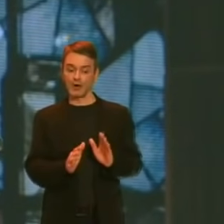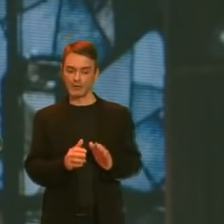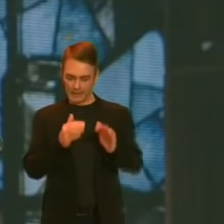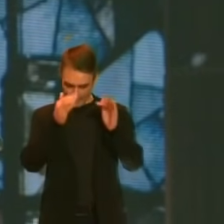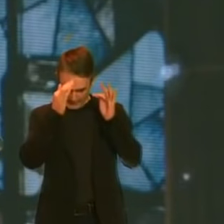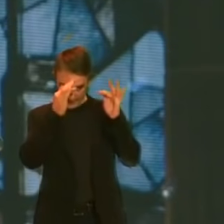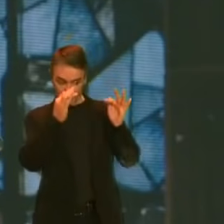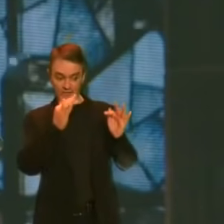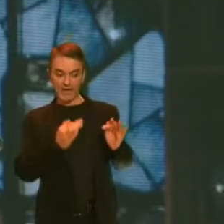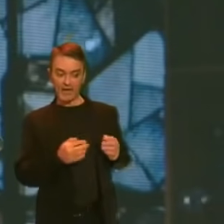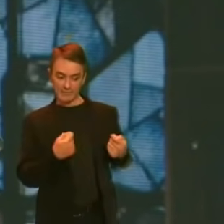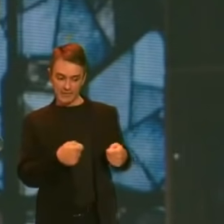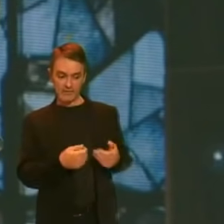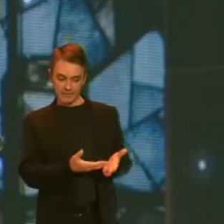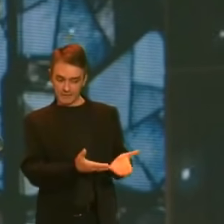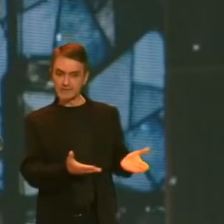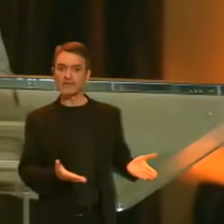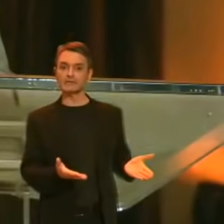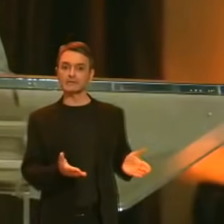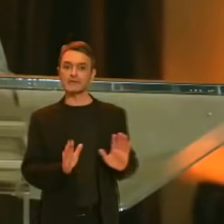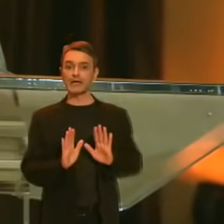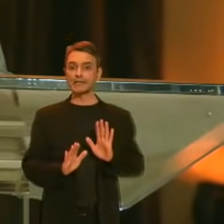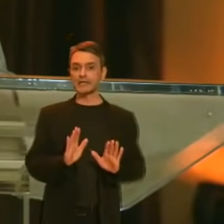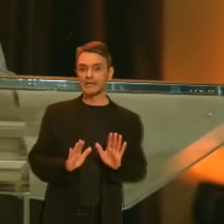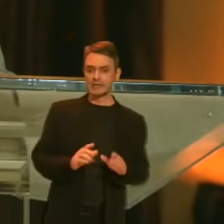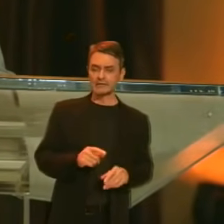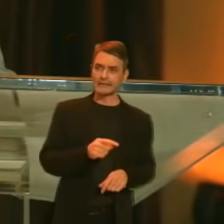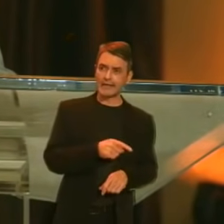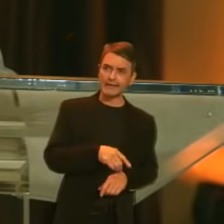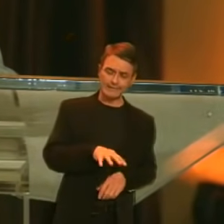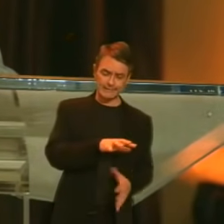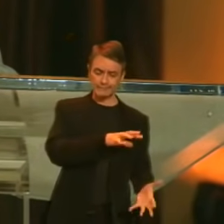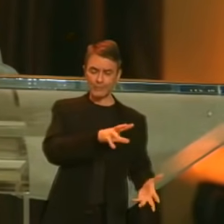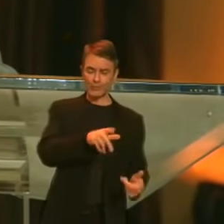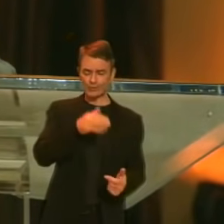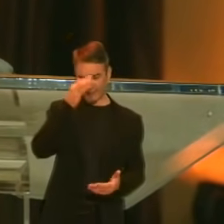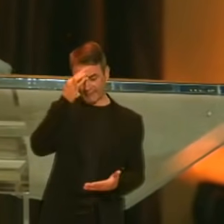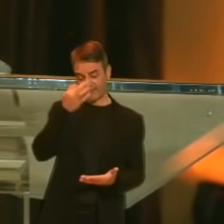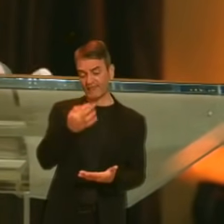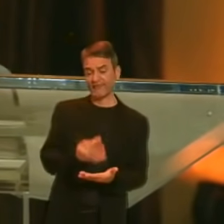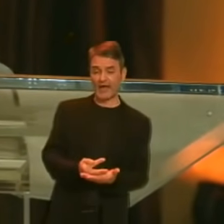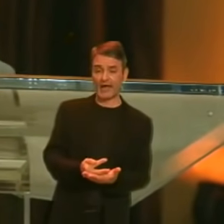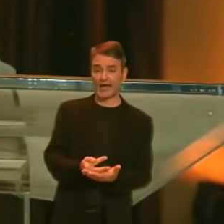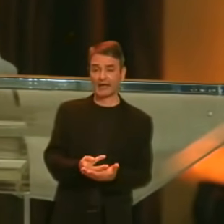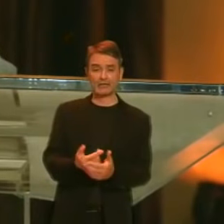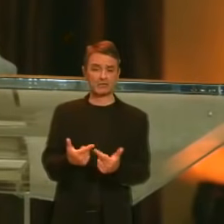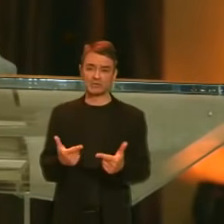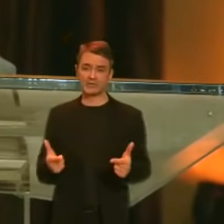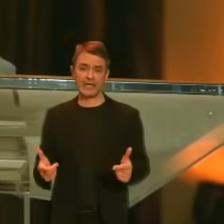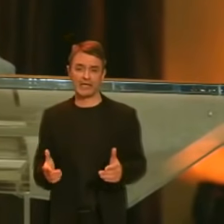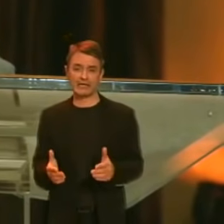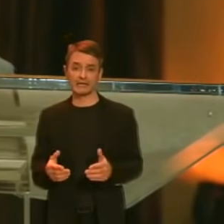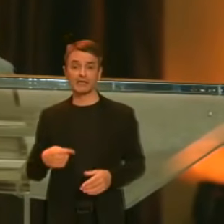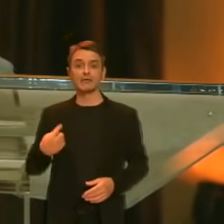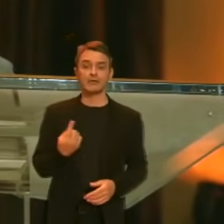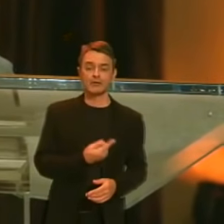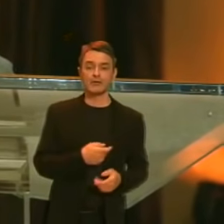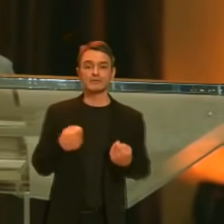Em meio ao mundo sem tolerância com a sua fé, você precisa ser fiel.